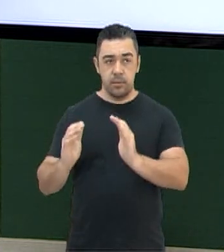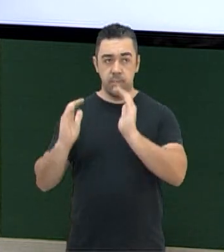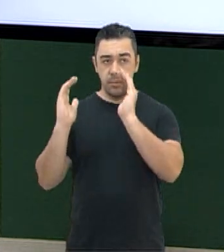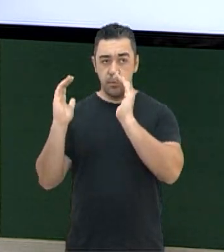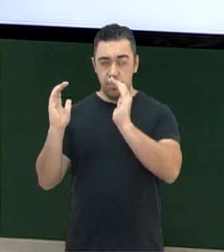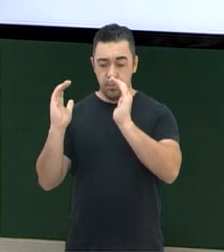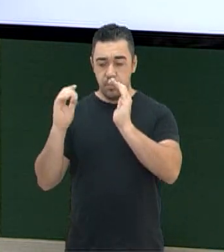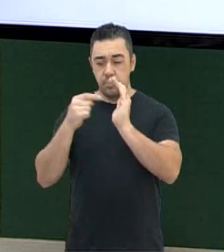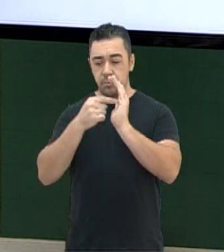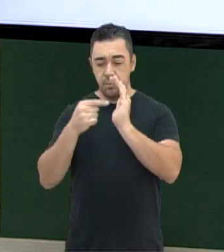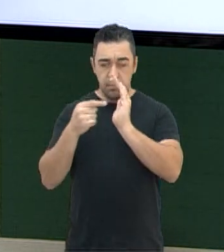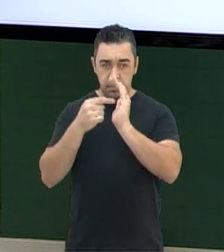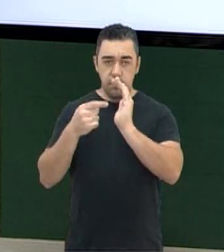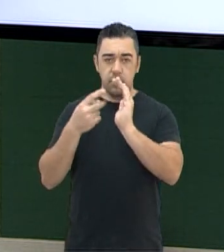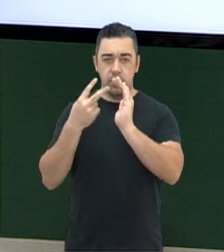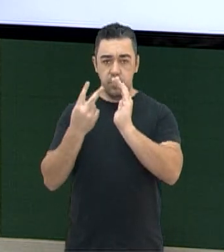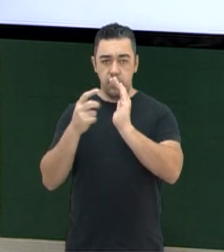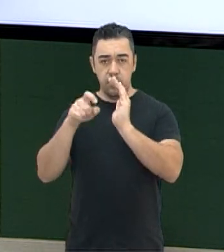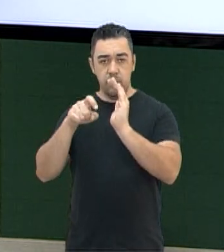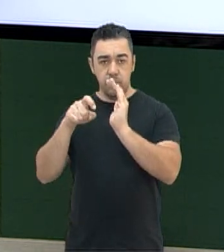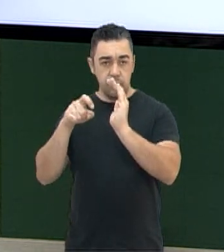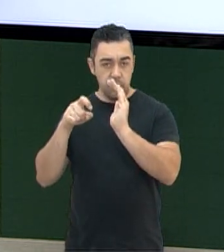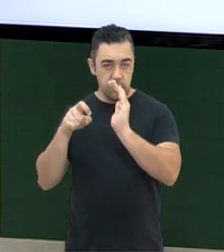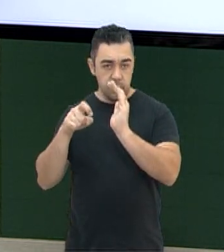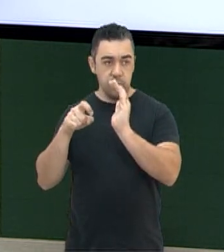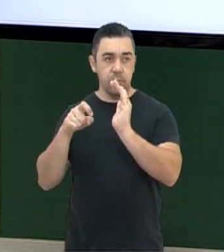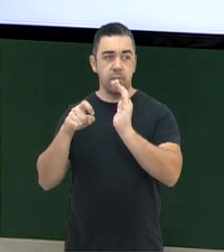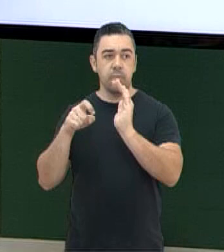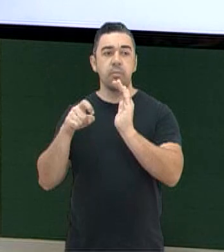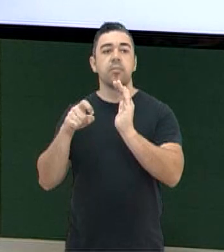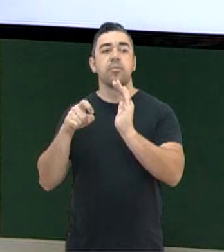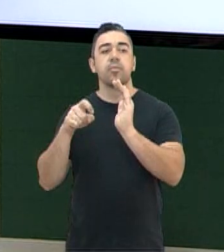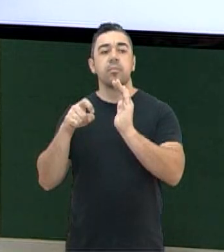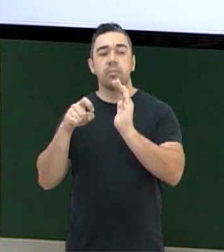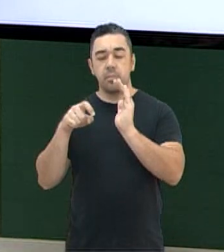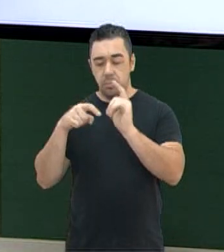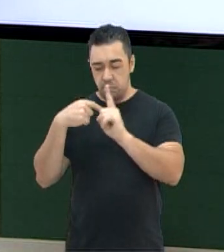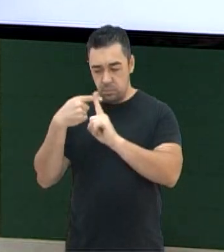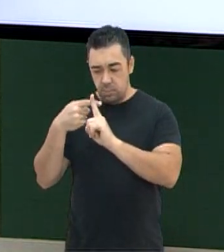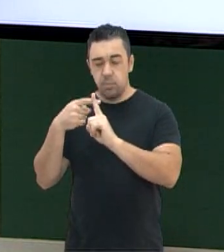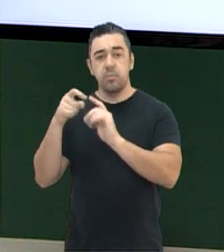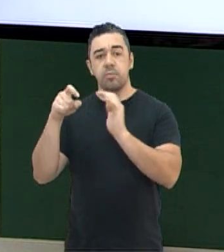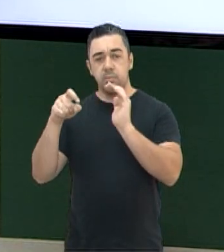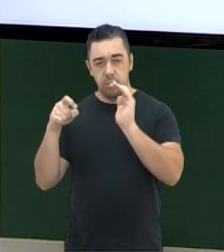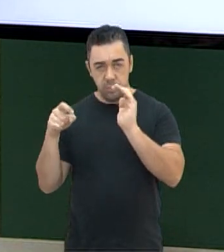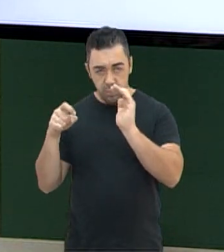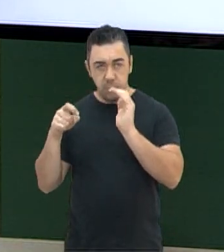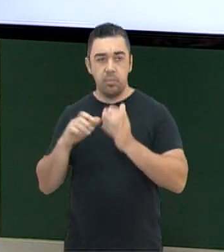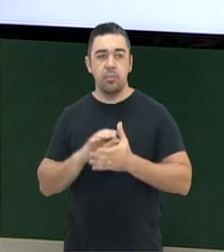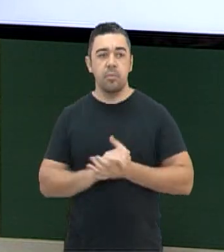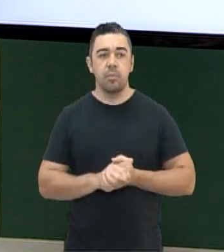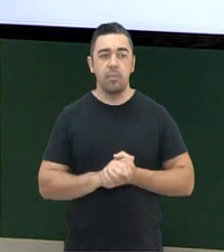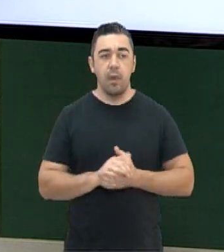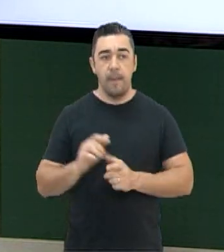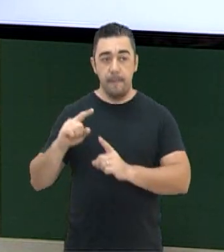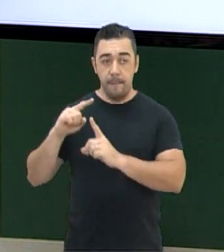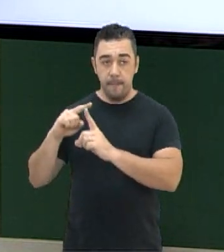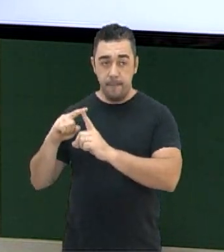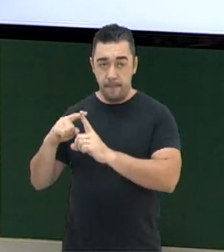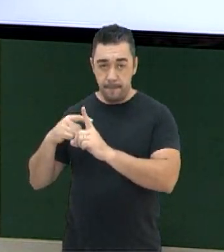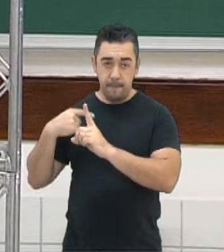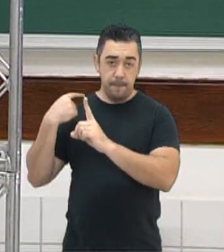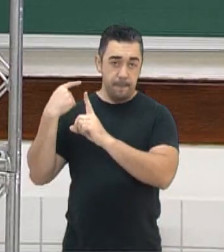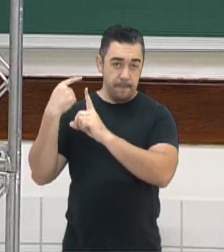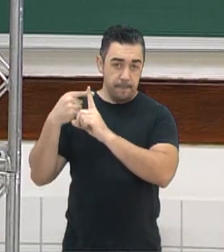parênteses, menos 2x mais x,